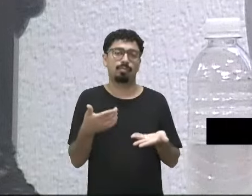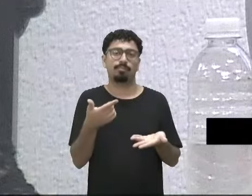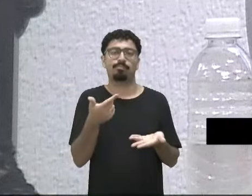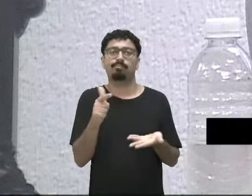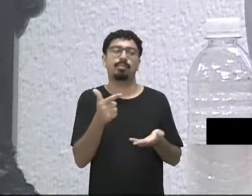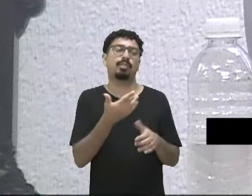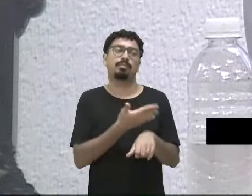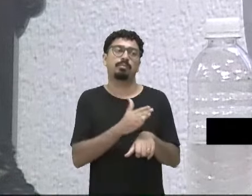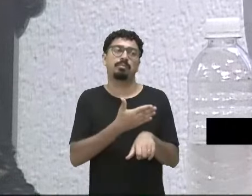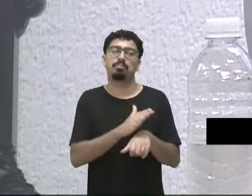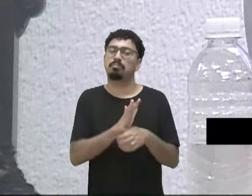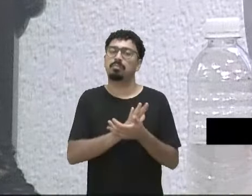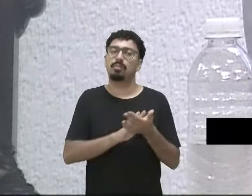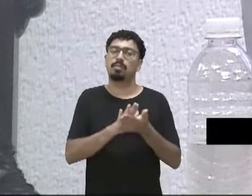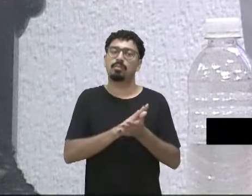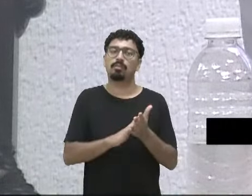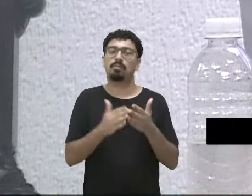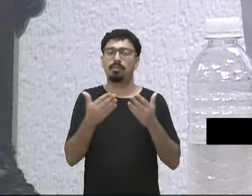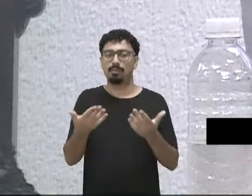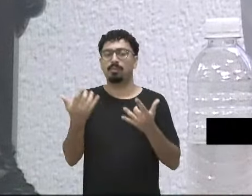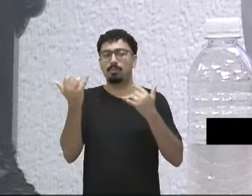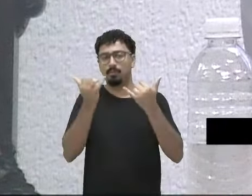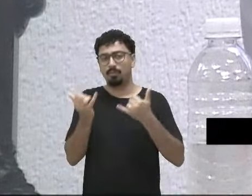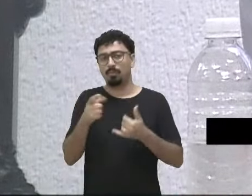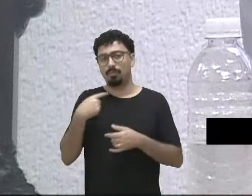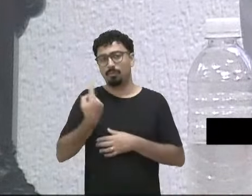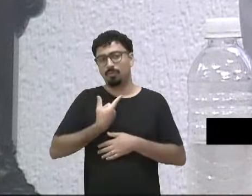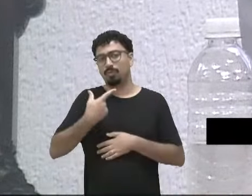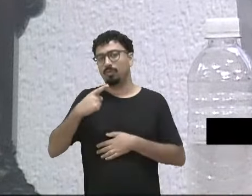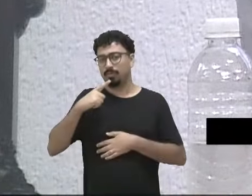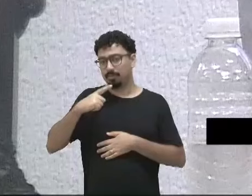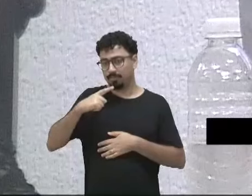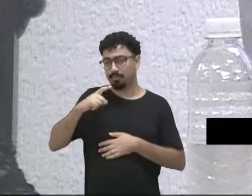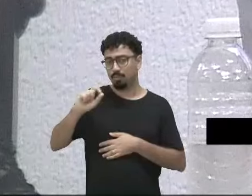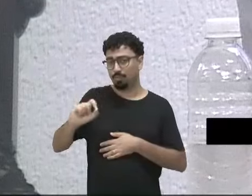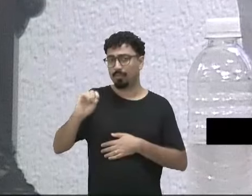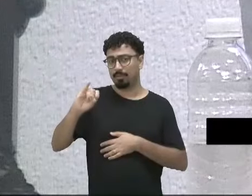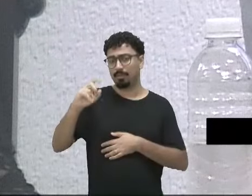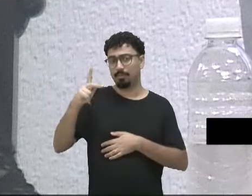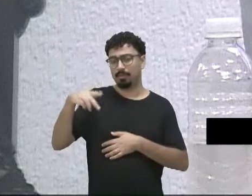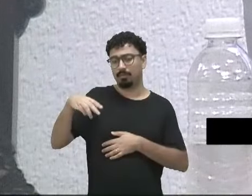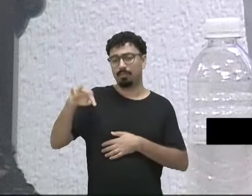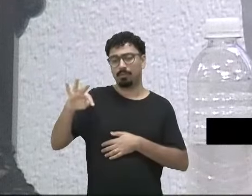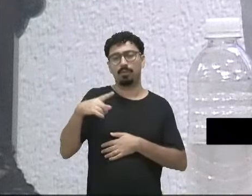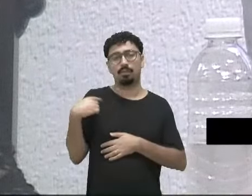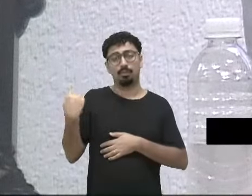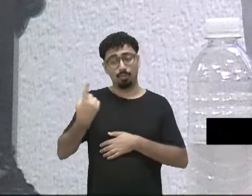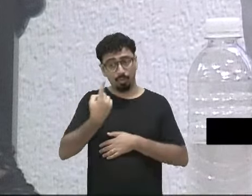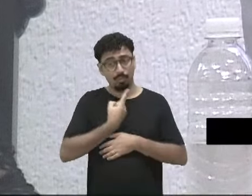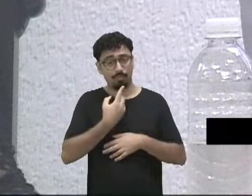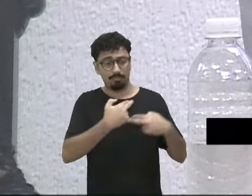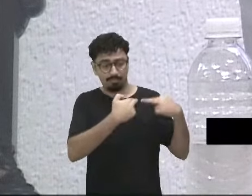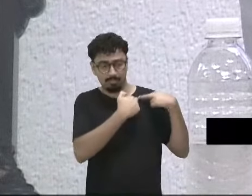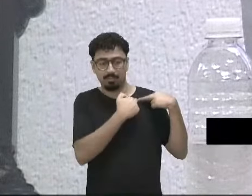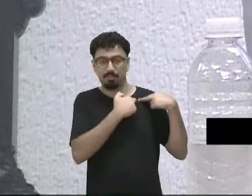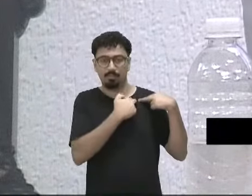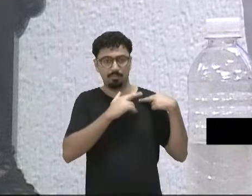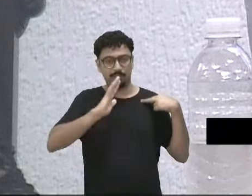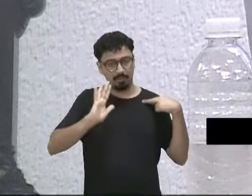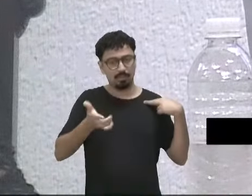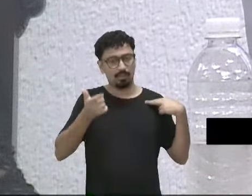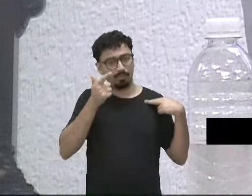em prática. Então, a informação que nós temos enquanto Instituto é que, de nossa parte, a gente